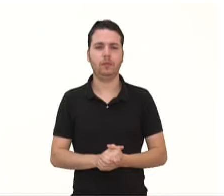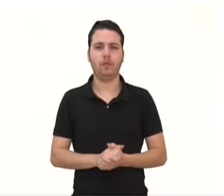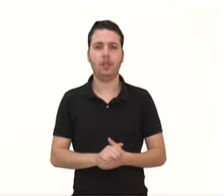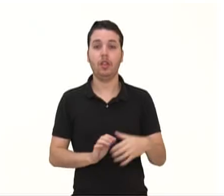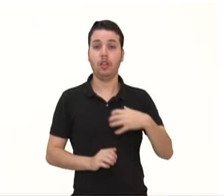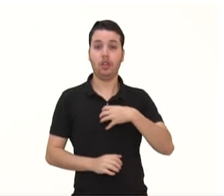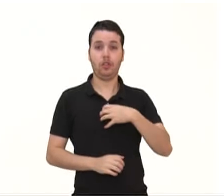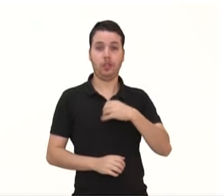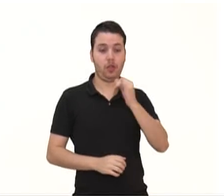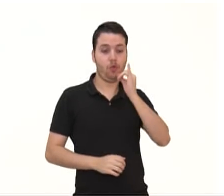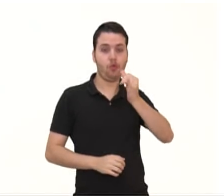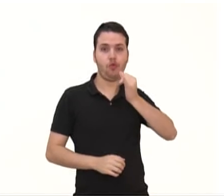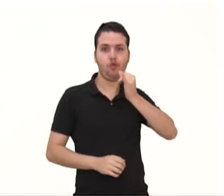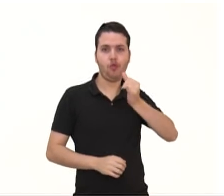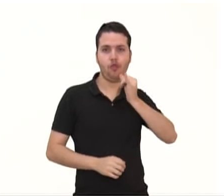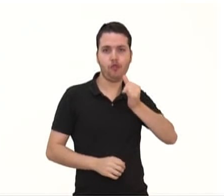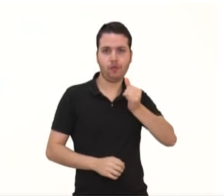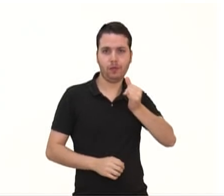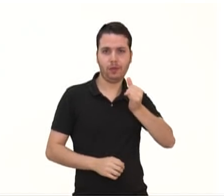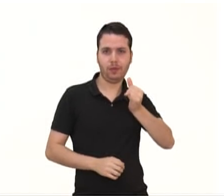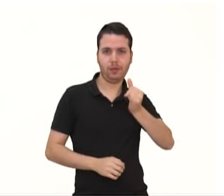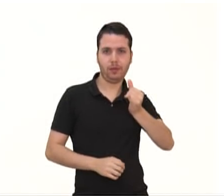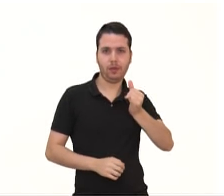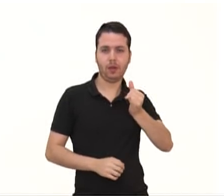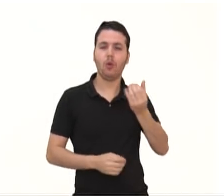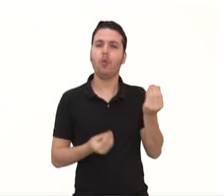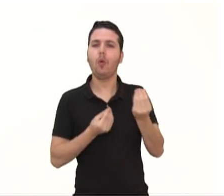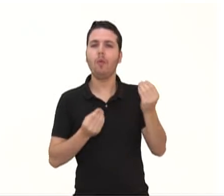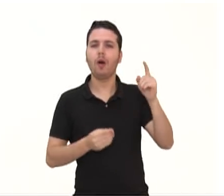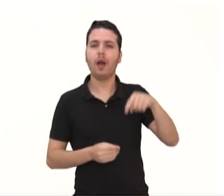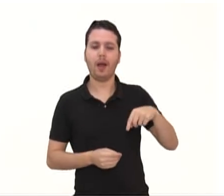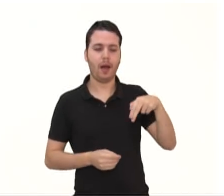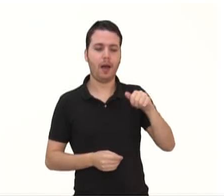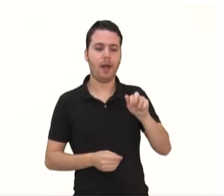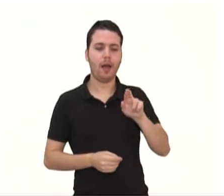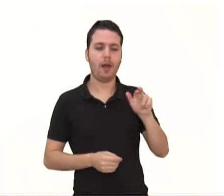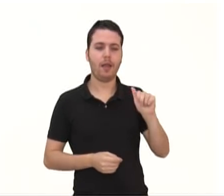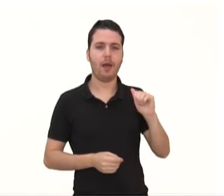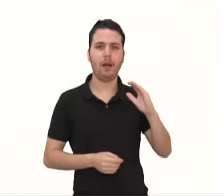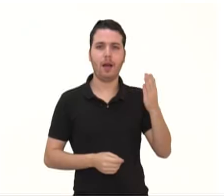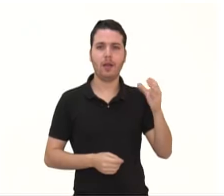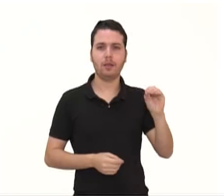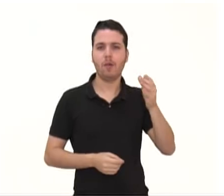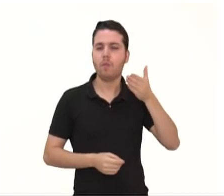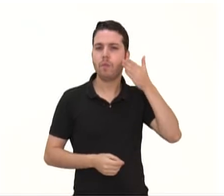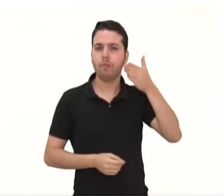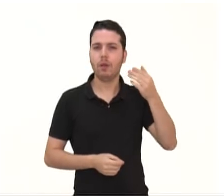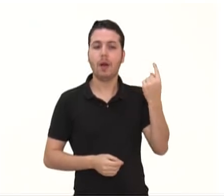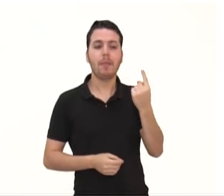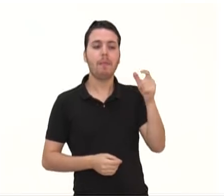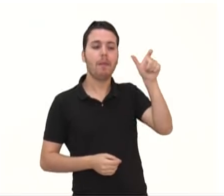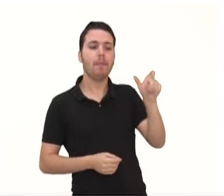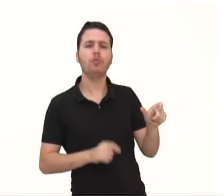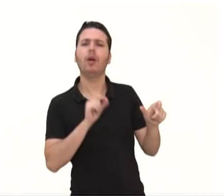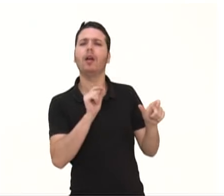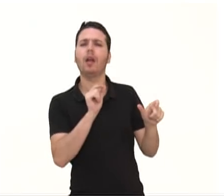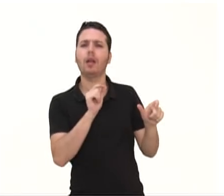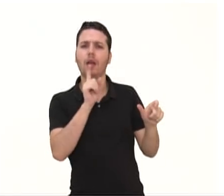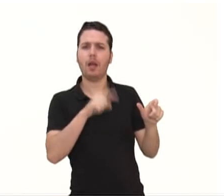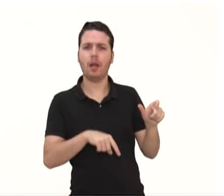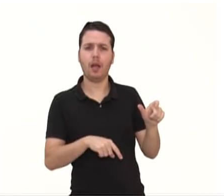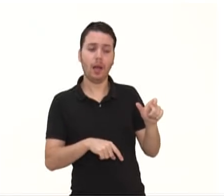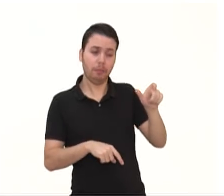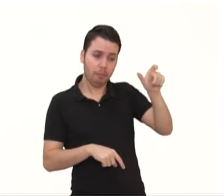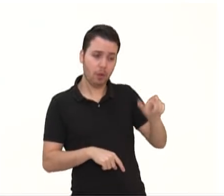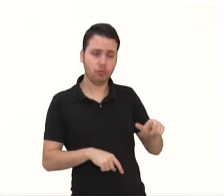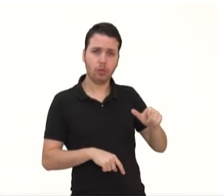Narração em primeira pessoa, que nós estamos falando desde a aula 1. Primeira pessoa quem é? É aquela pessoa que conta a sua